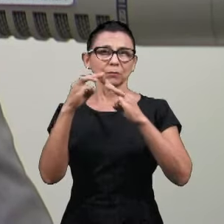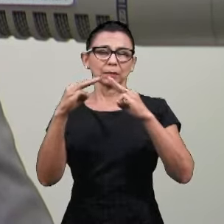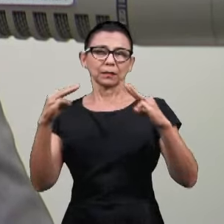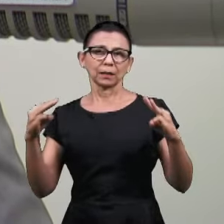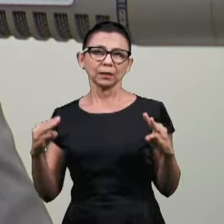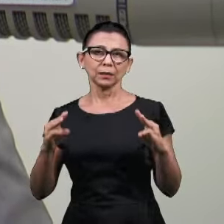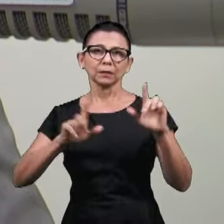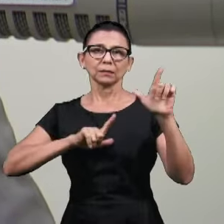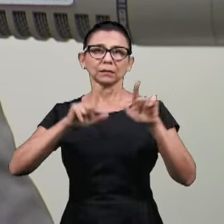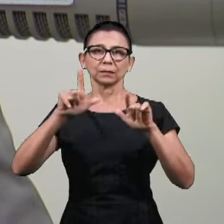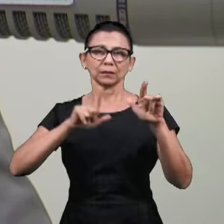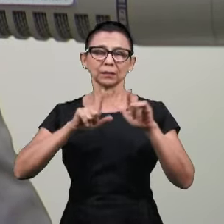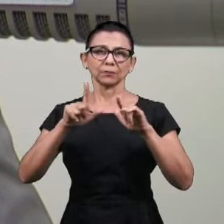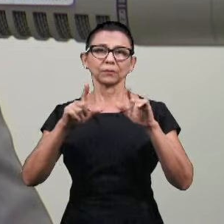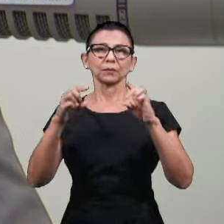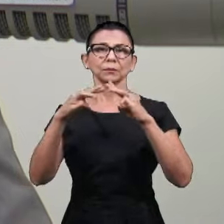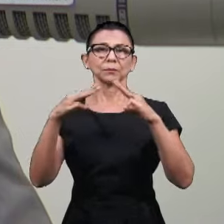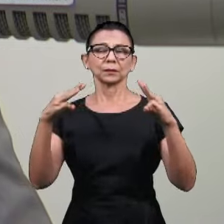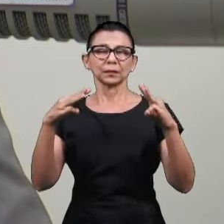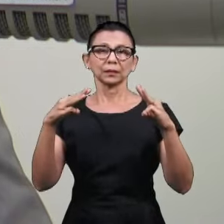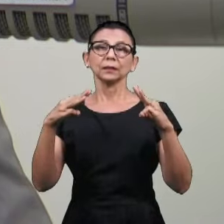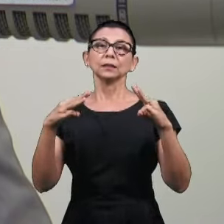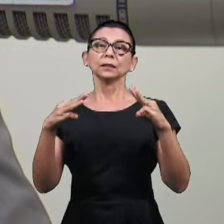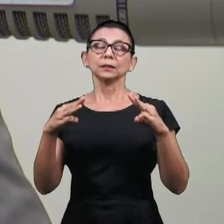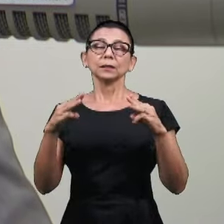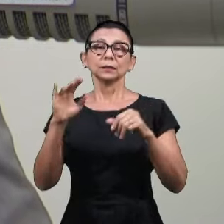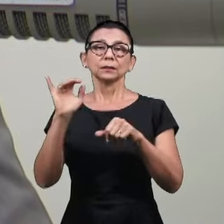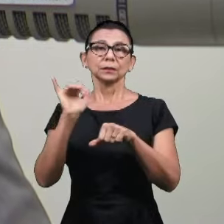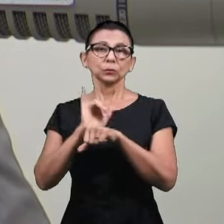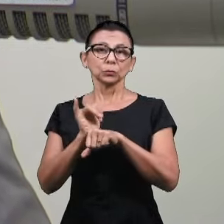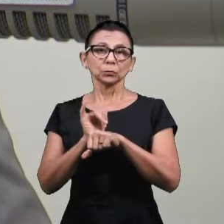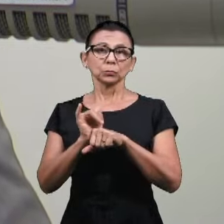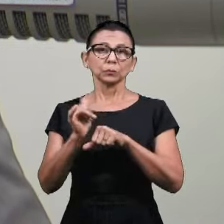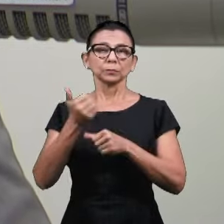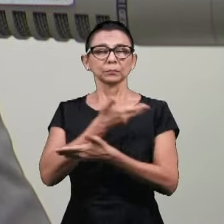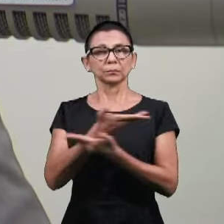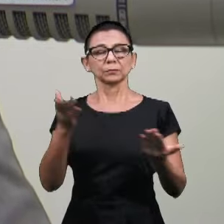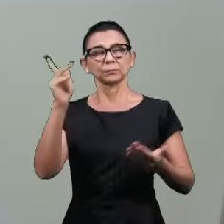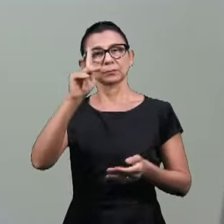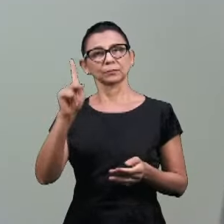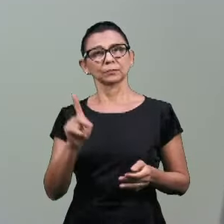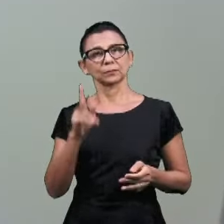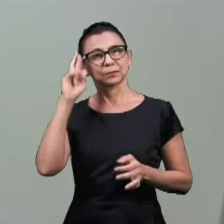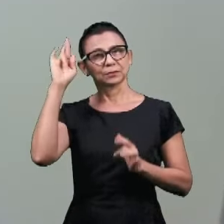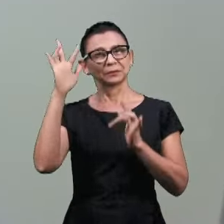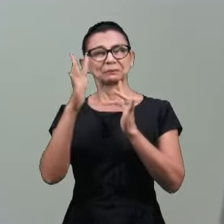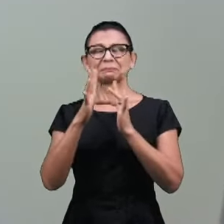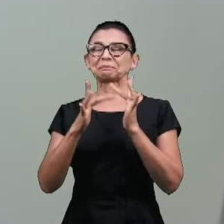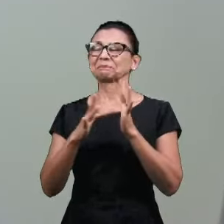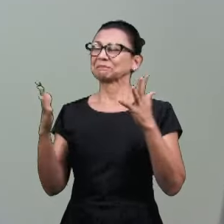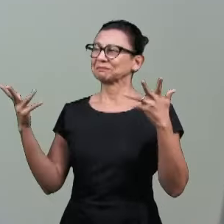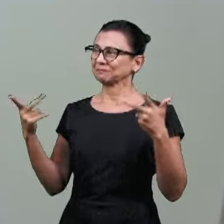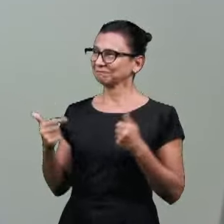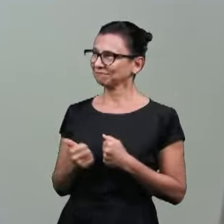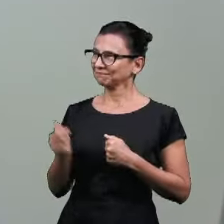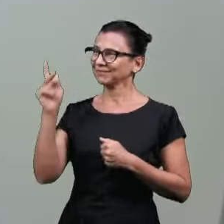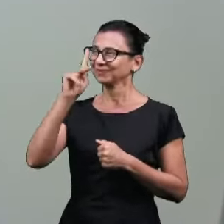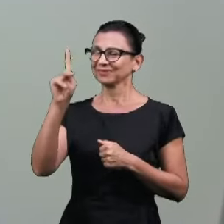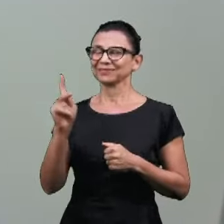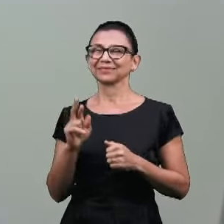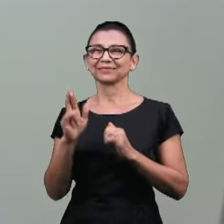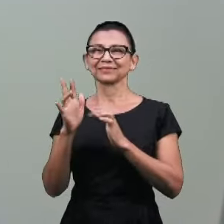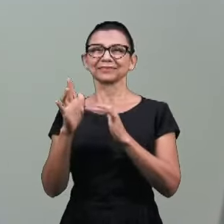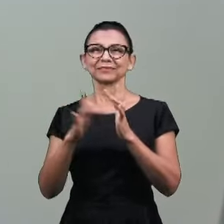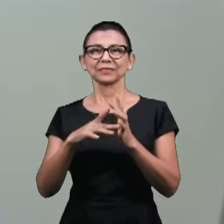TV Web Manaim, no YouTube. A todos cumprimentamos com a paz do Senhor Jesus. Maravilha, paz do Senhor. 19 horas